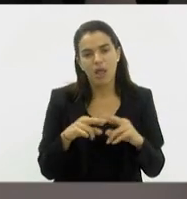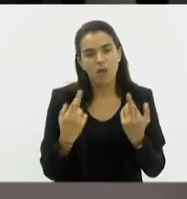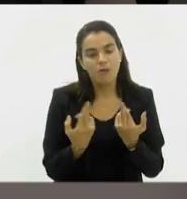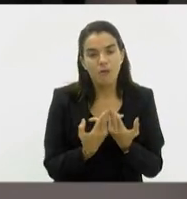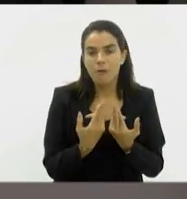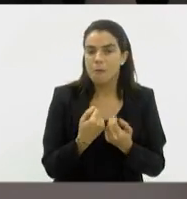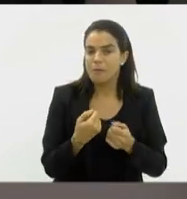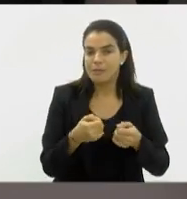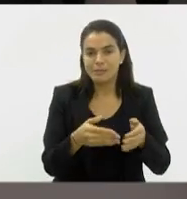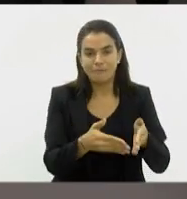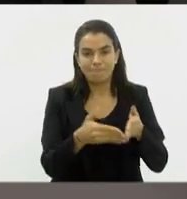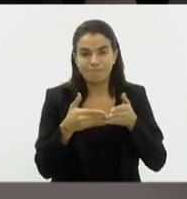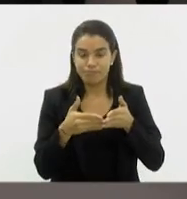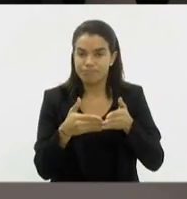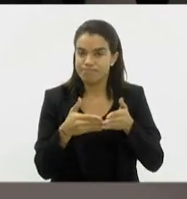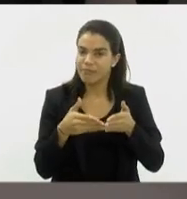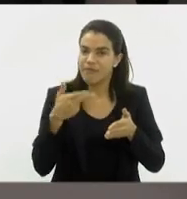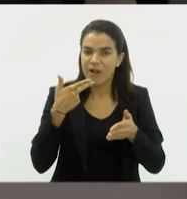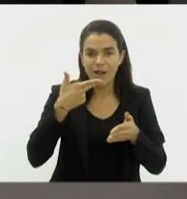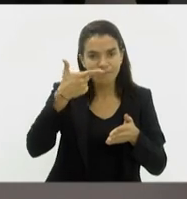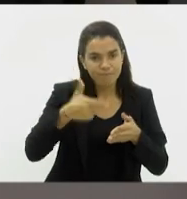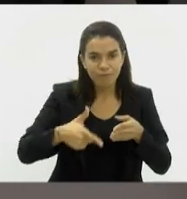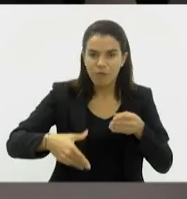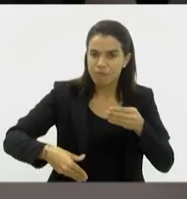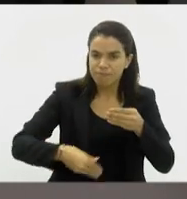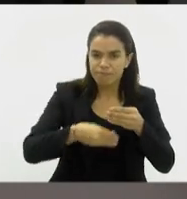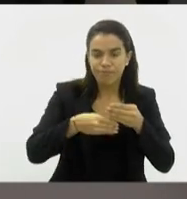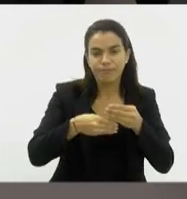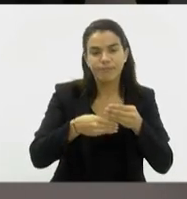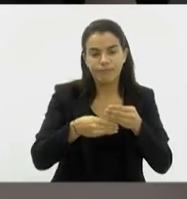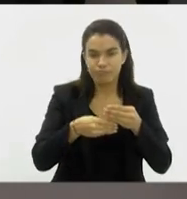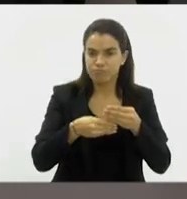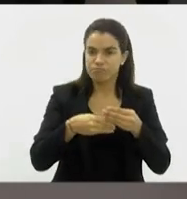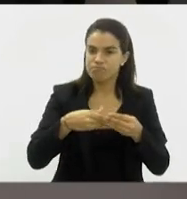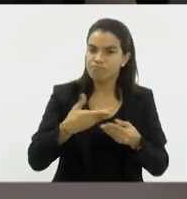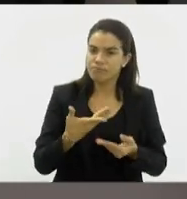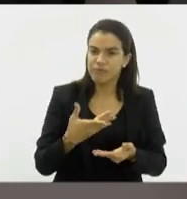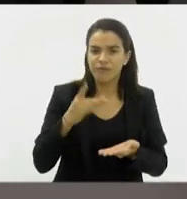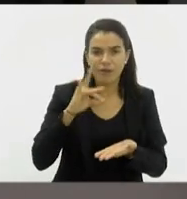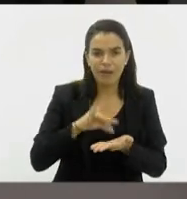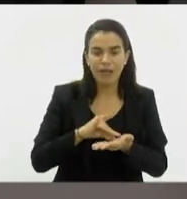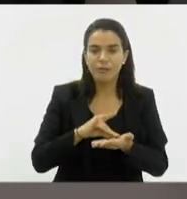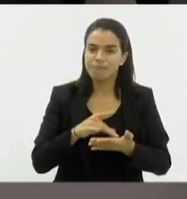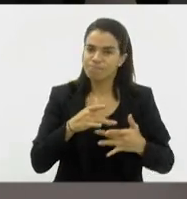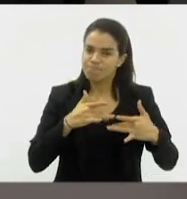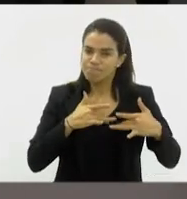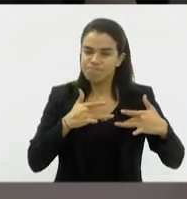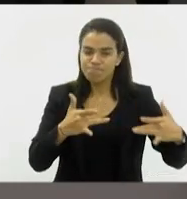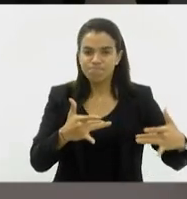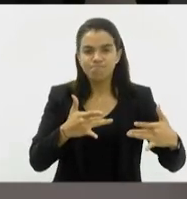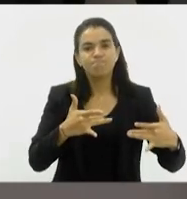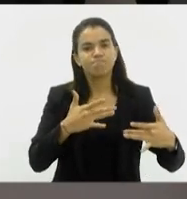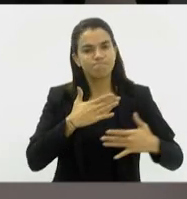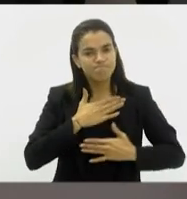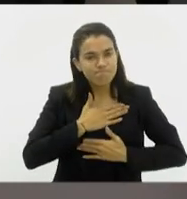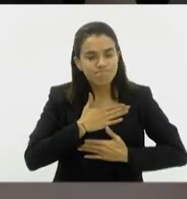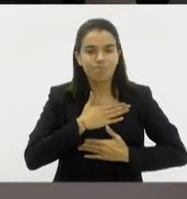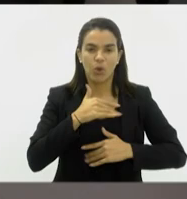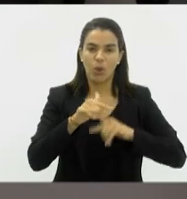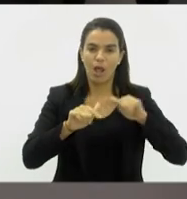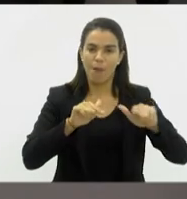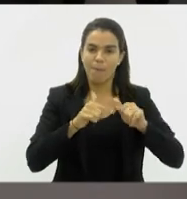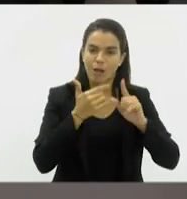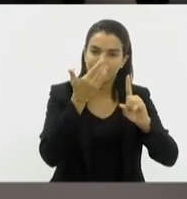desculpa quero manifestar reiterar aqui a manifestação de estima de apreço por vossa excelência pelo trabalho e